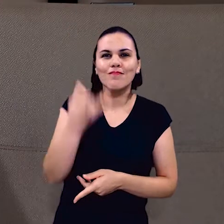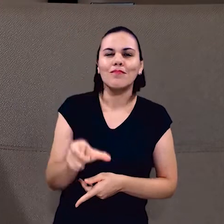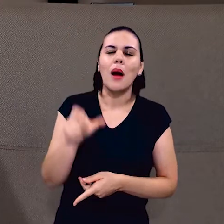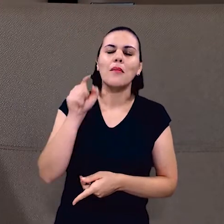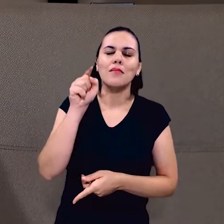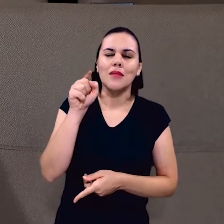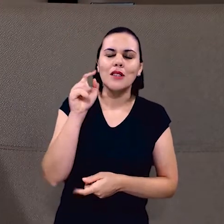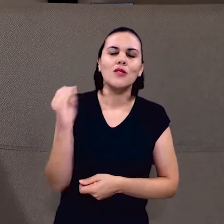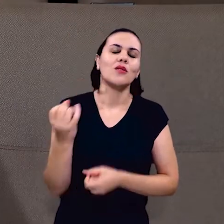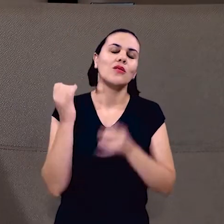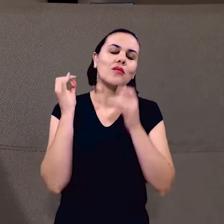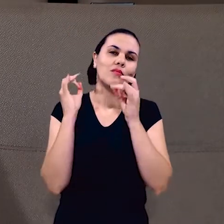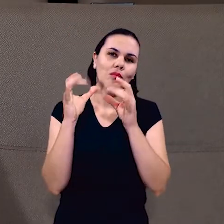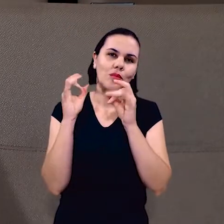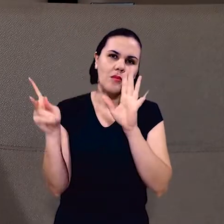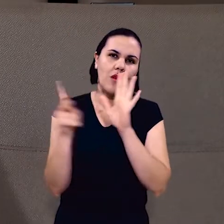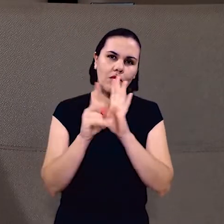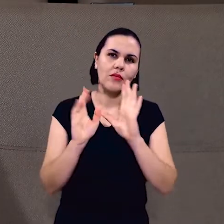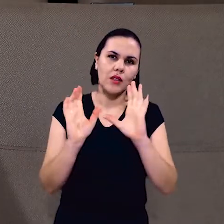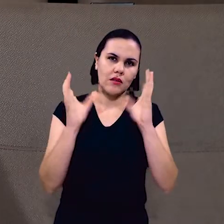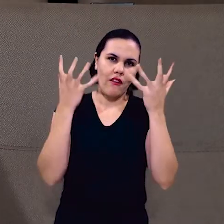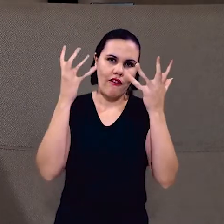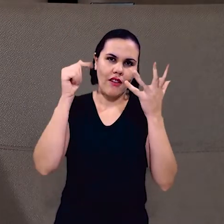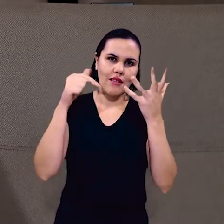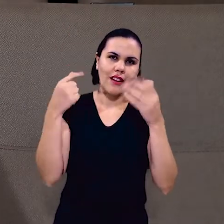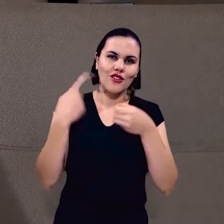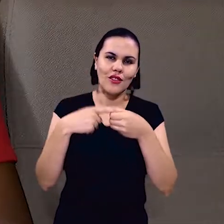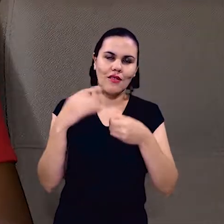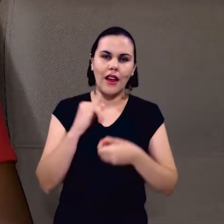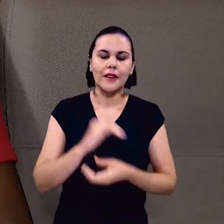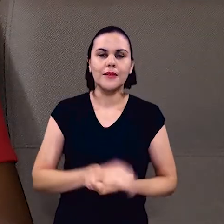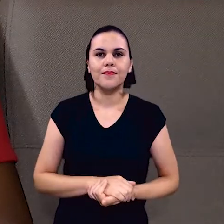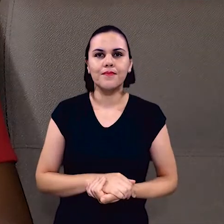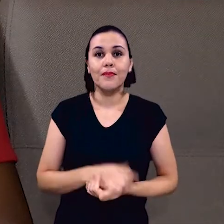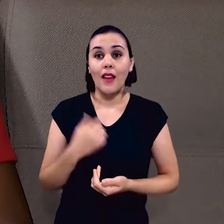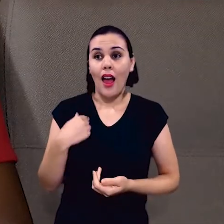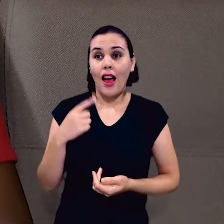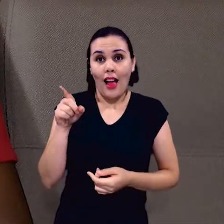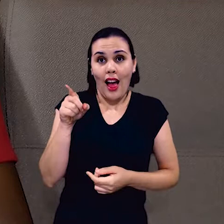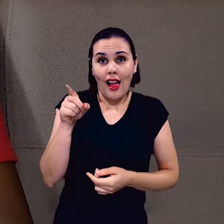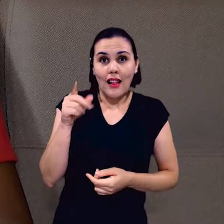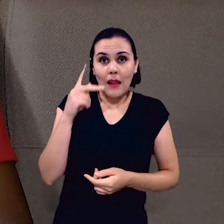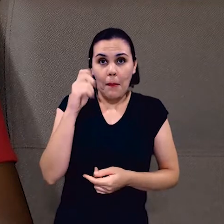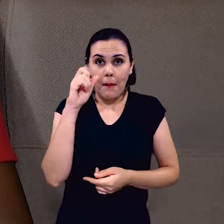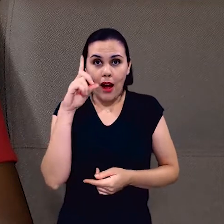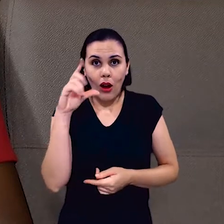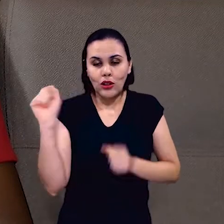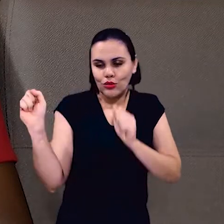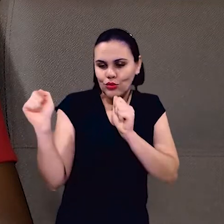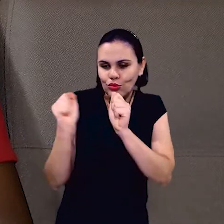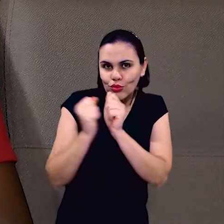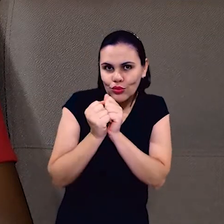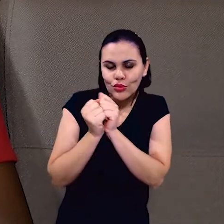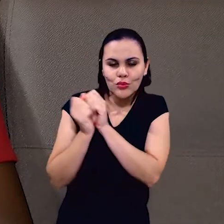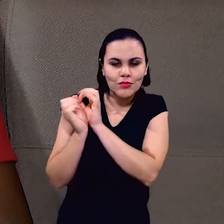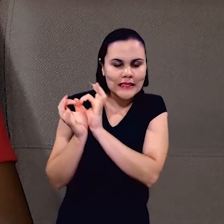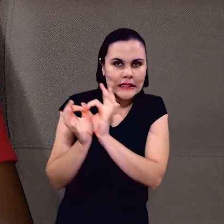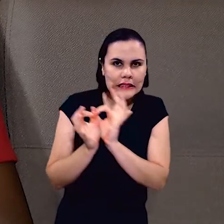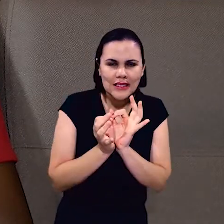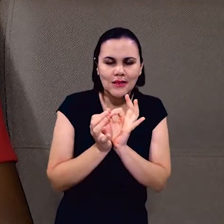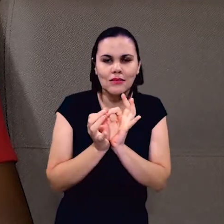pessoa marcante na festa do Divino de Itanhaém. Ela esteve ao meu lado em todos os